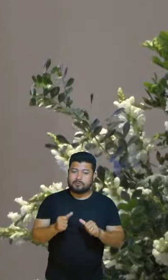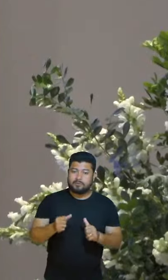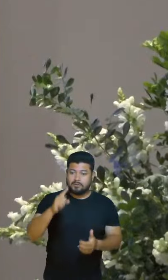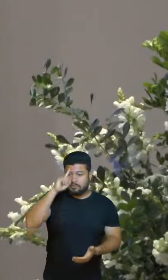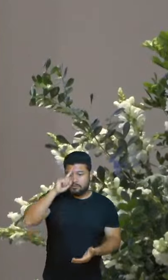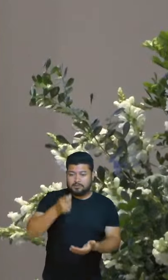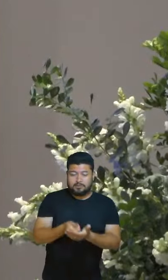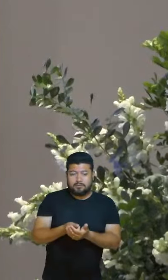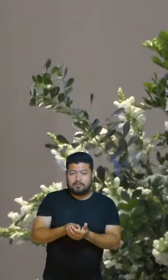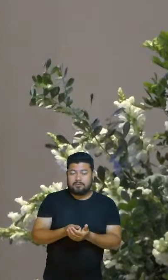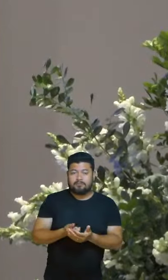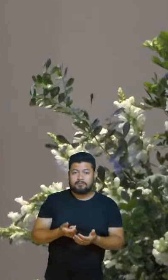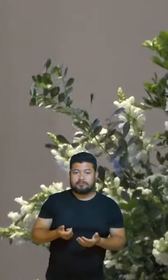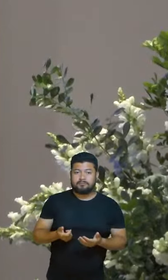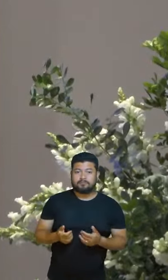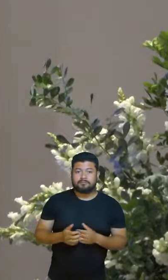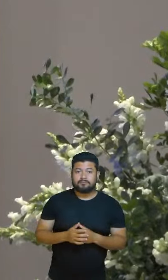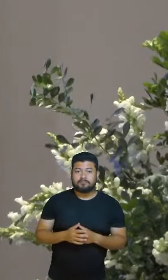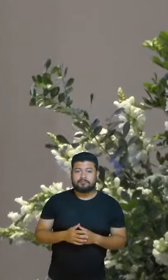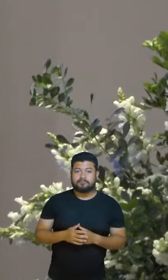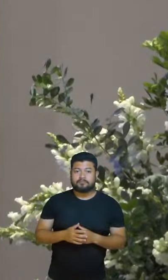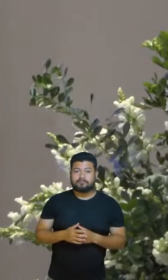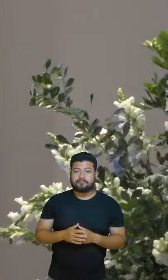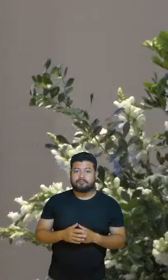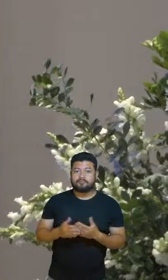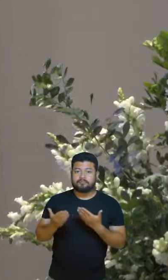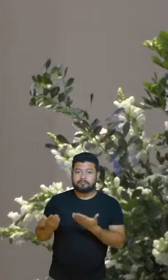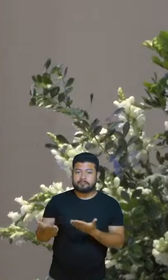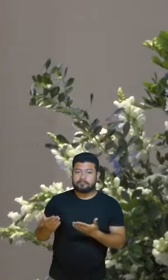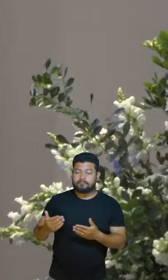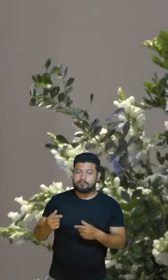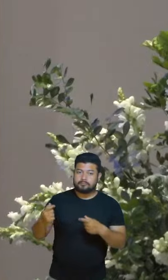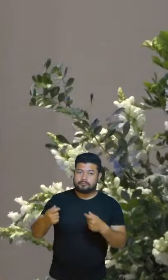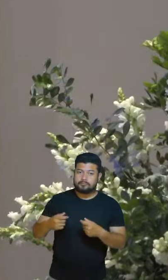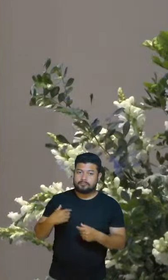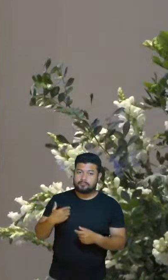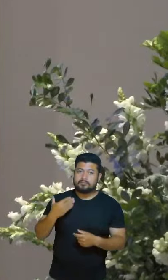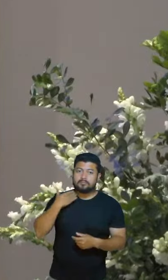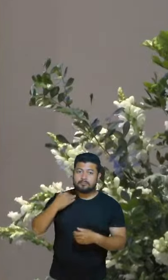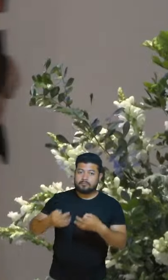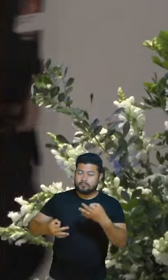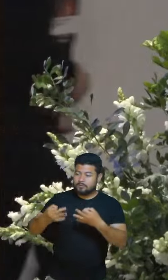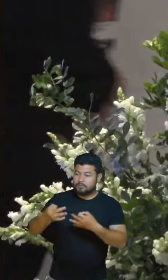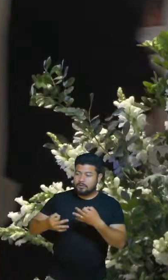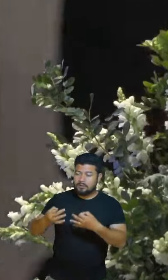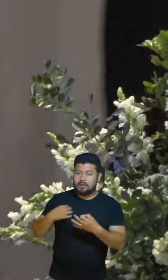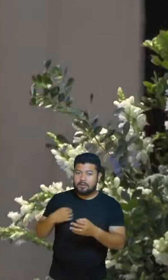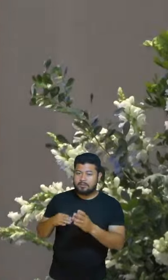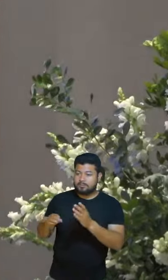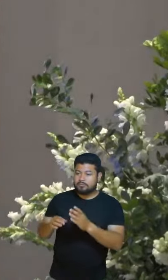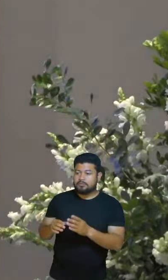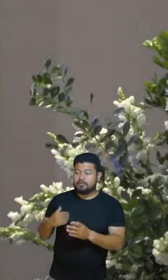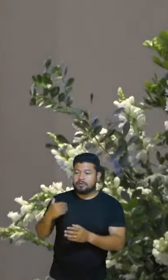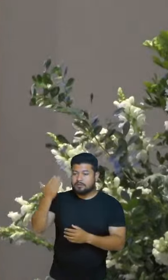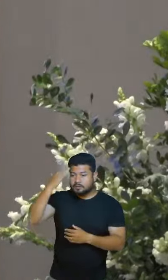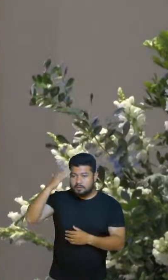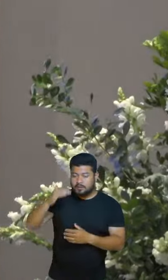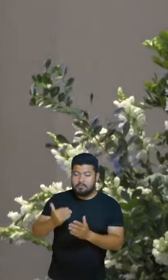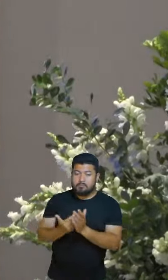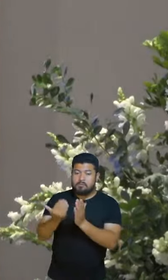corte apreciou essa necessidade do juiz ingressar na perícia verificar esse método é